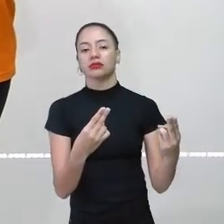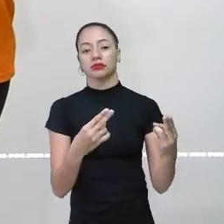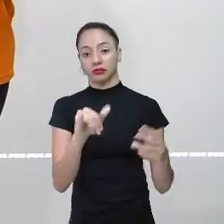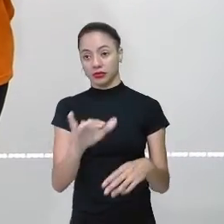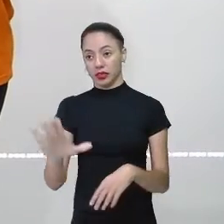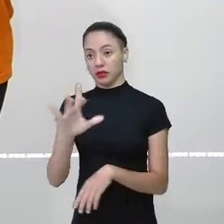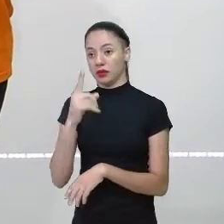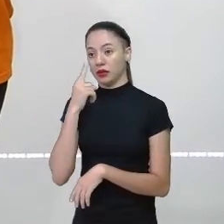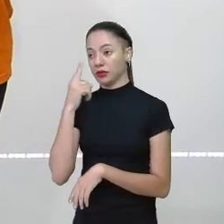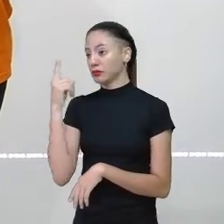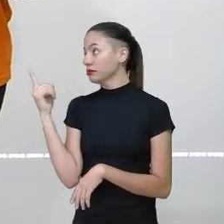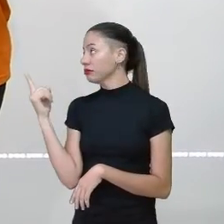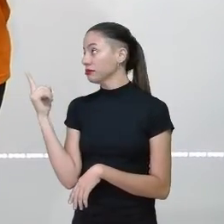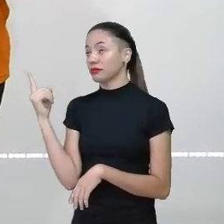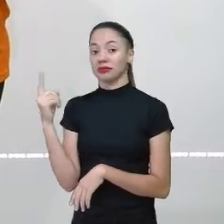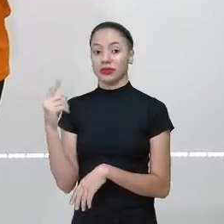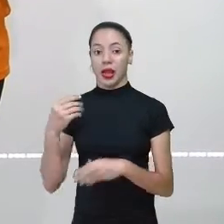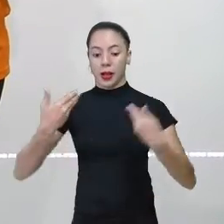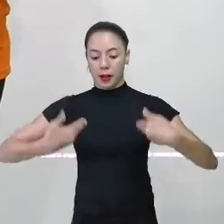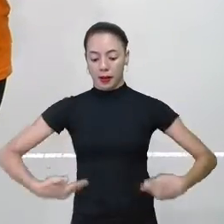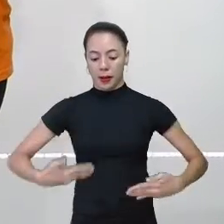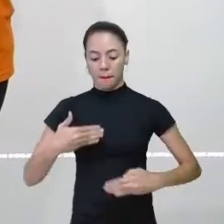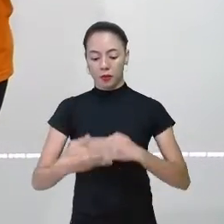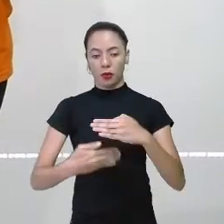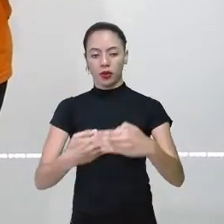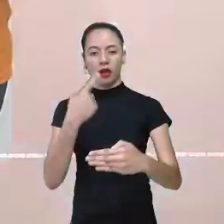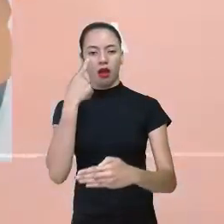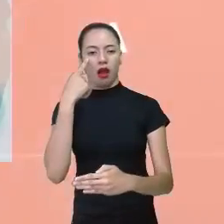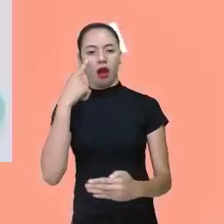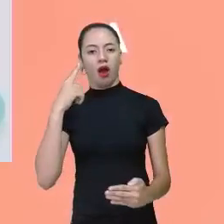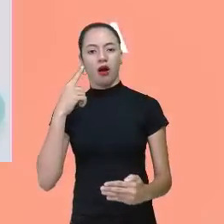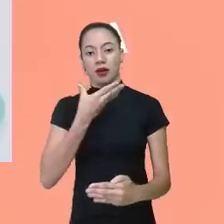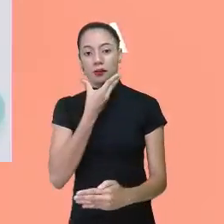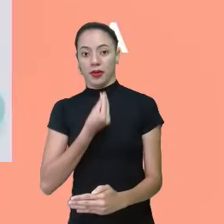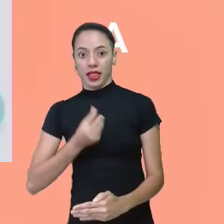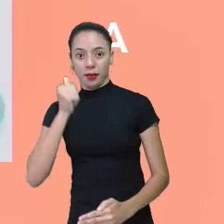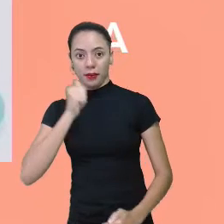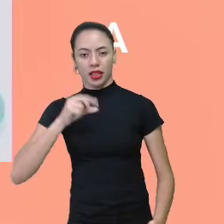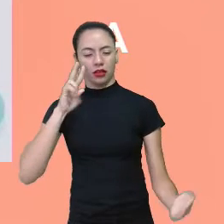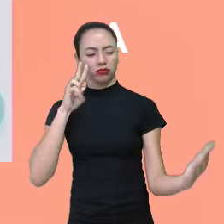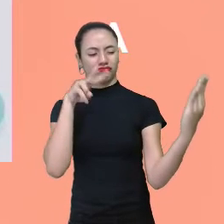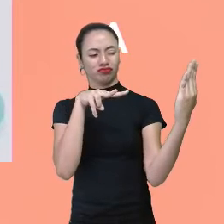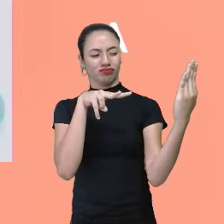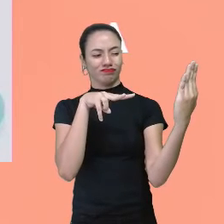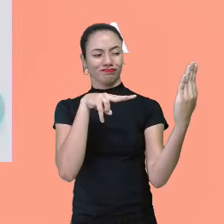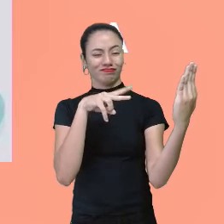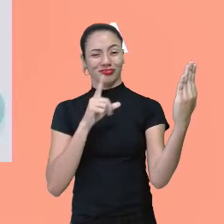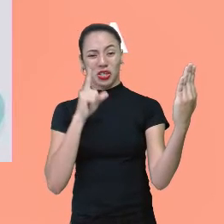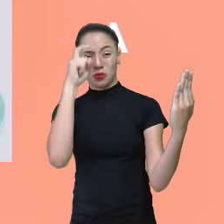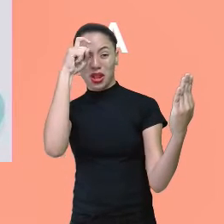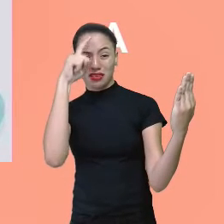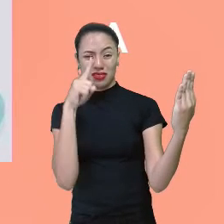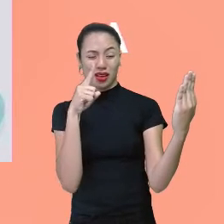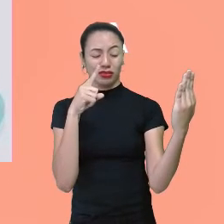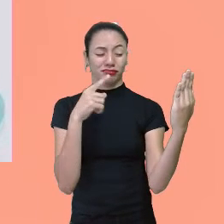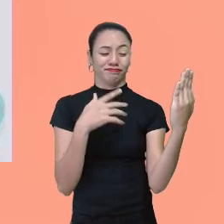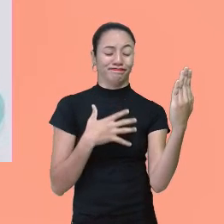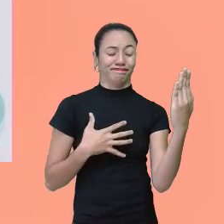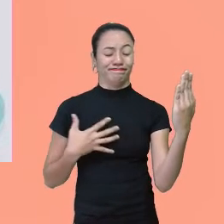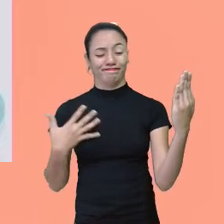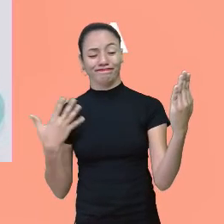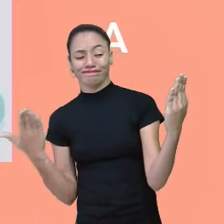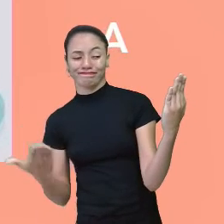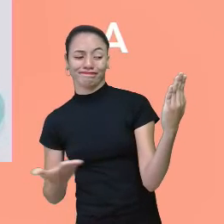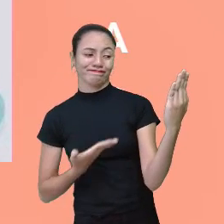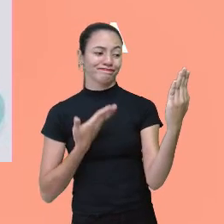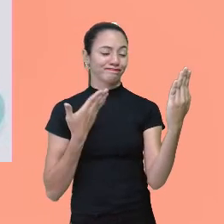sobre a puberdade, vejam só, tá aí o menino, a menina se olhando no espelho, não estão com uma cara muito satisfeita do que estão vendo, não, ó.